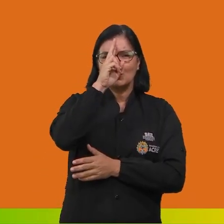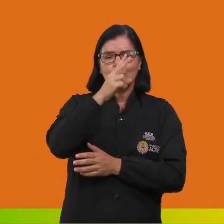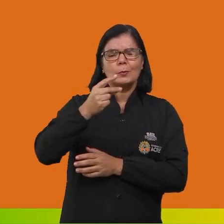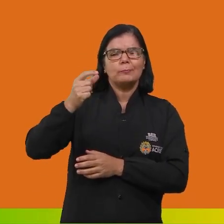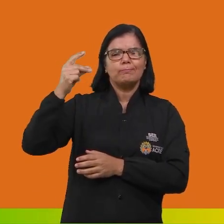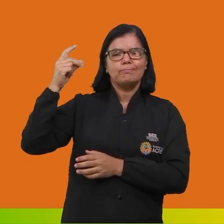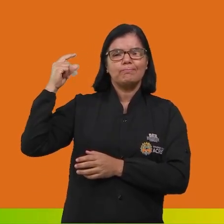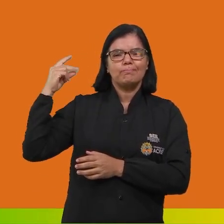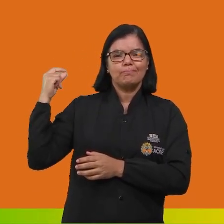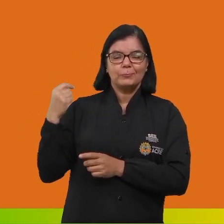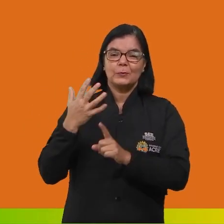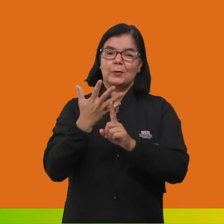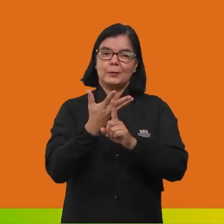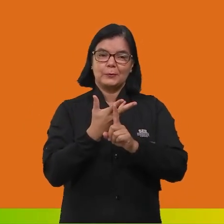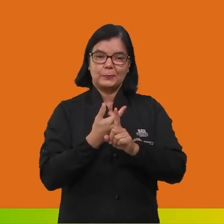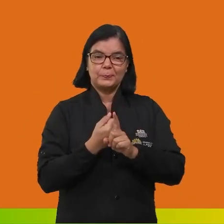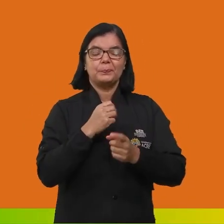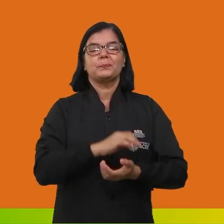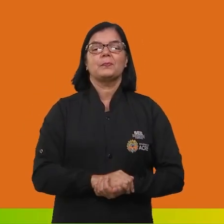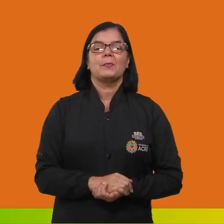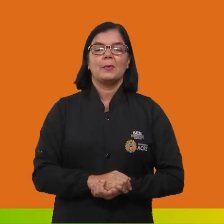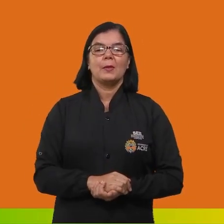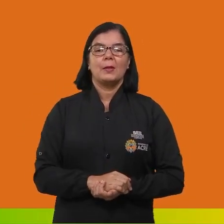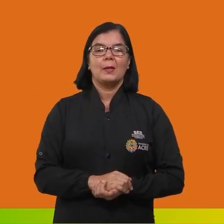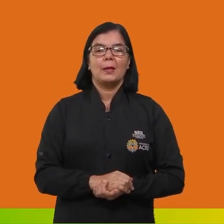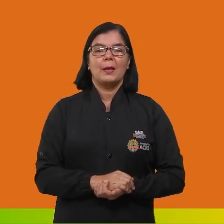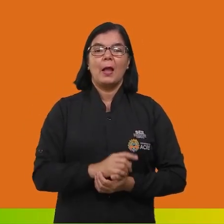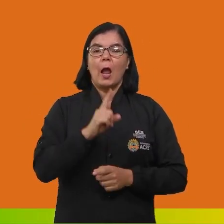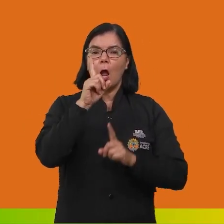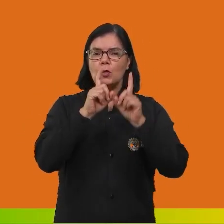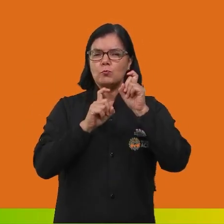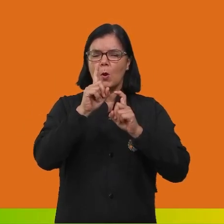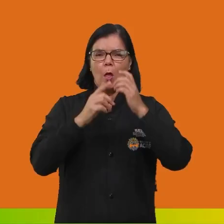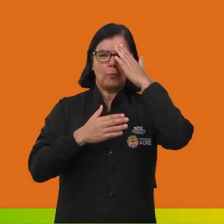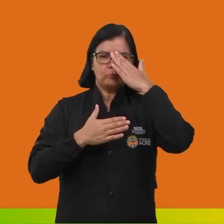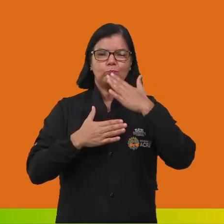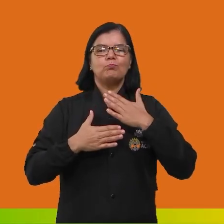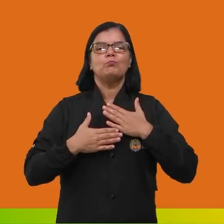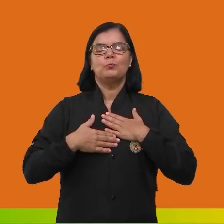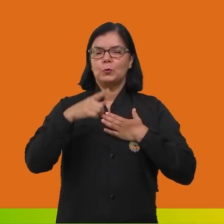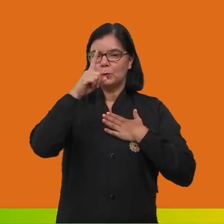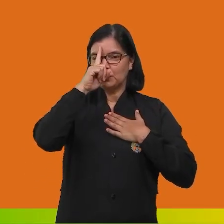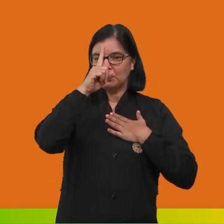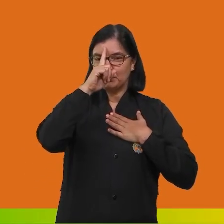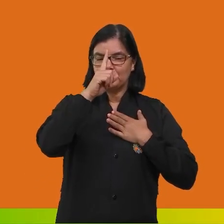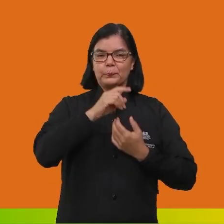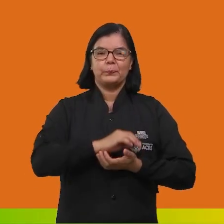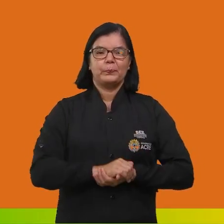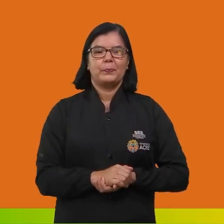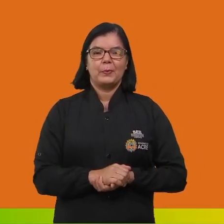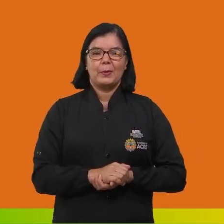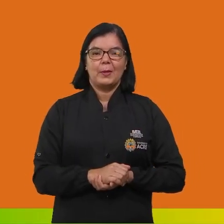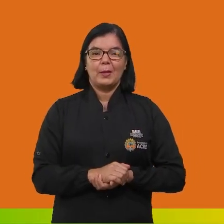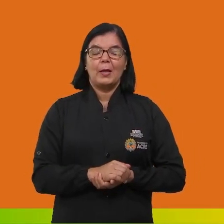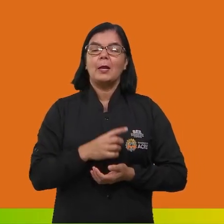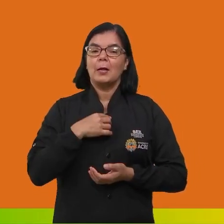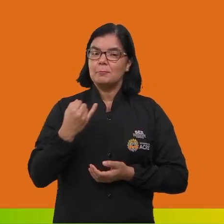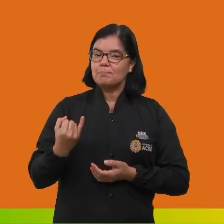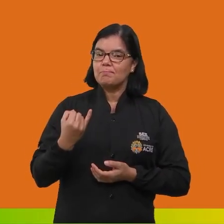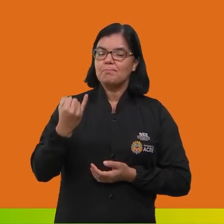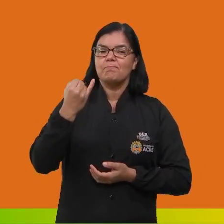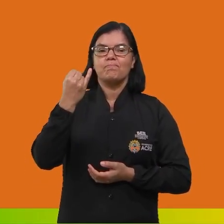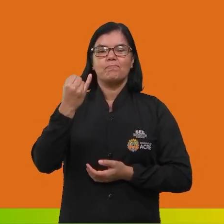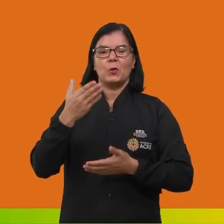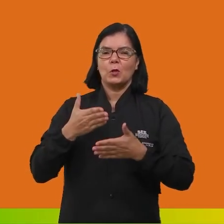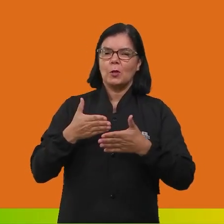e ícones da arte. A expressão corporal no cotidiano. A relevância